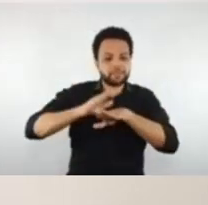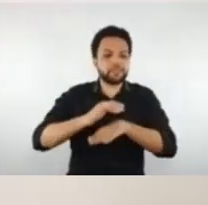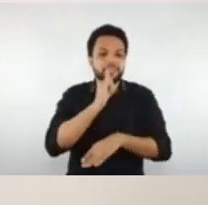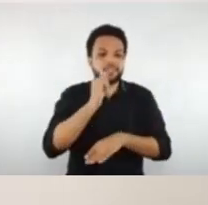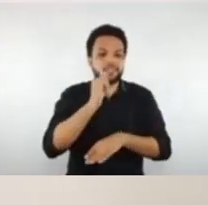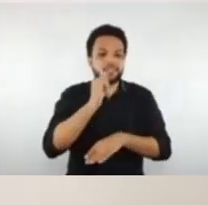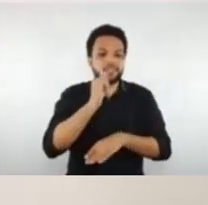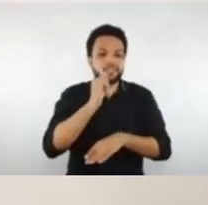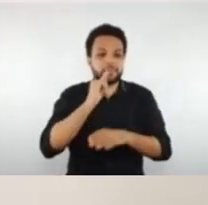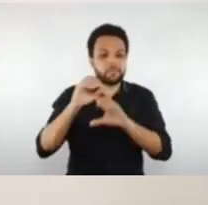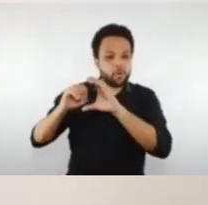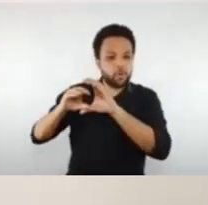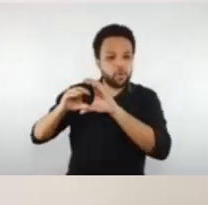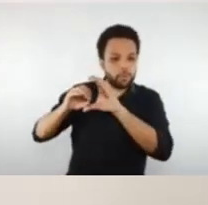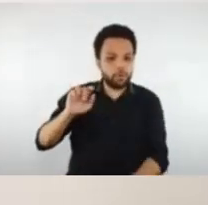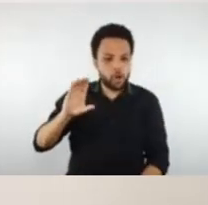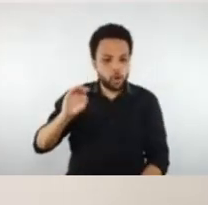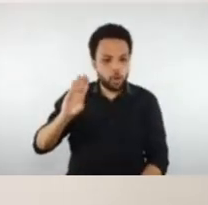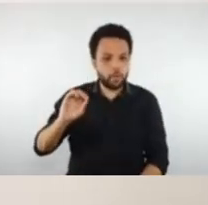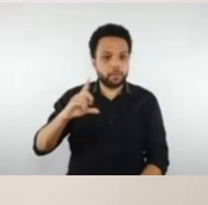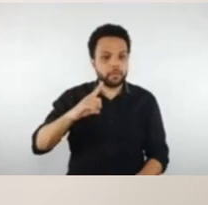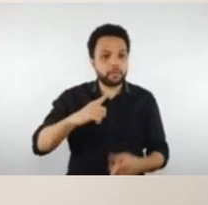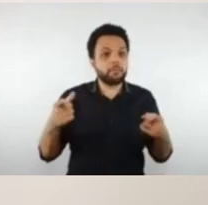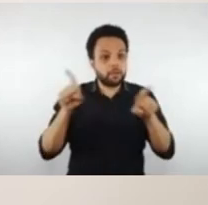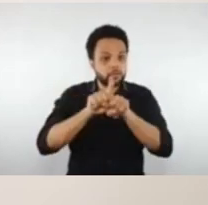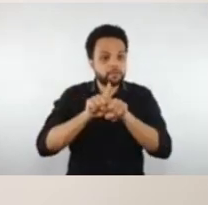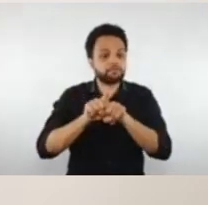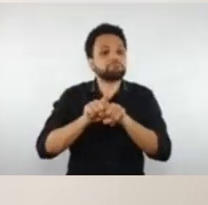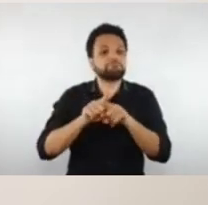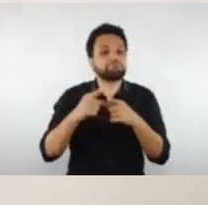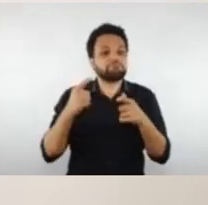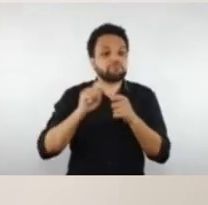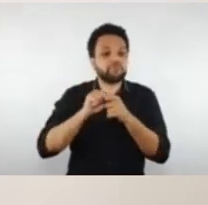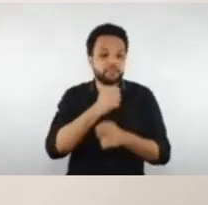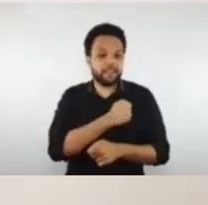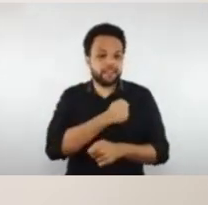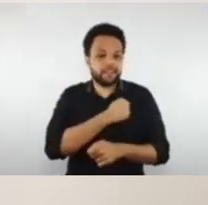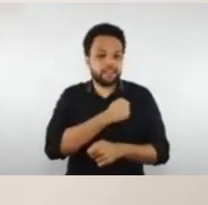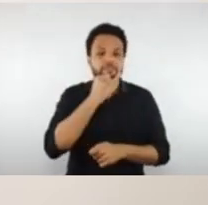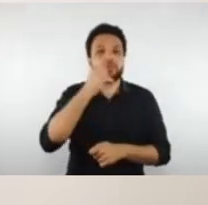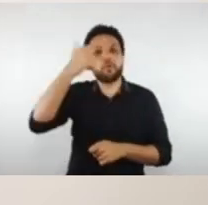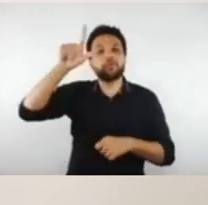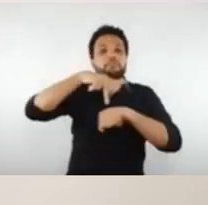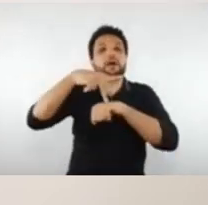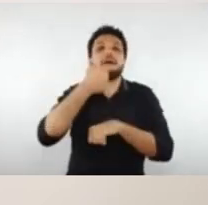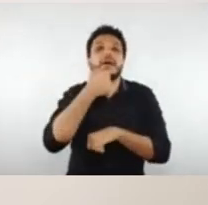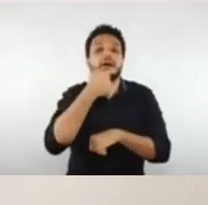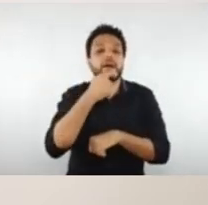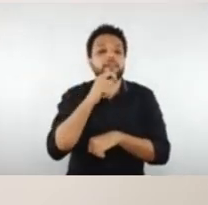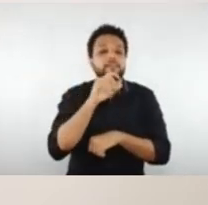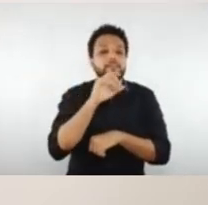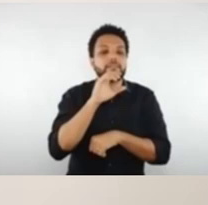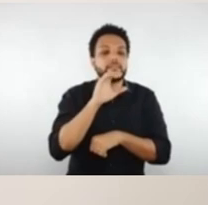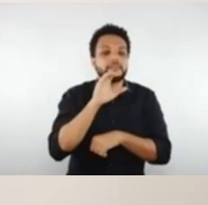tem coprodução internacional. Né? A Globo não faz coprodução com outros países. Né? Os canais abertos não fazem coprodução. Se você for para a Inglaterra, a CBC